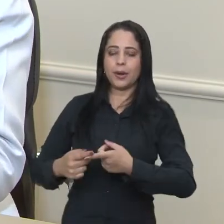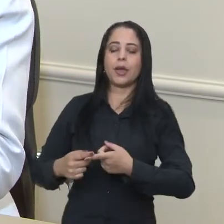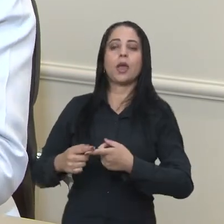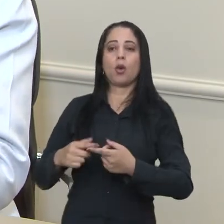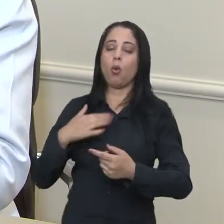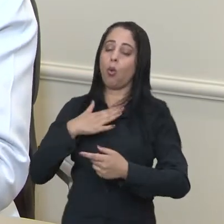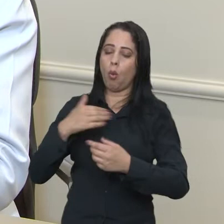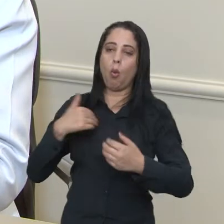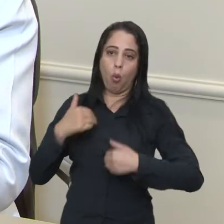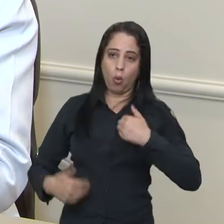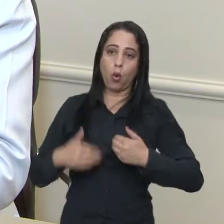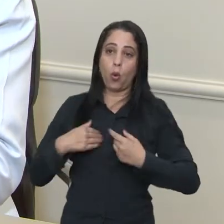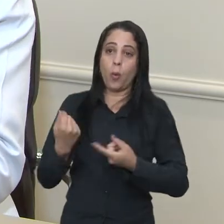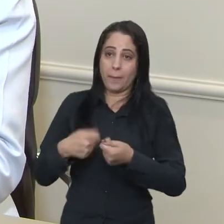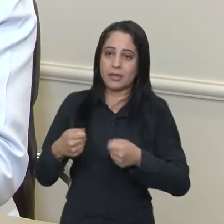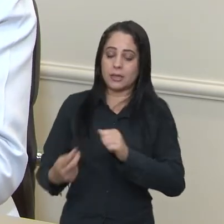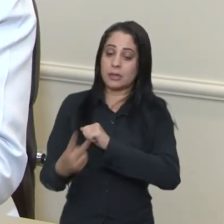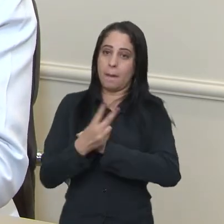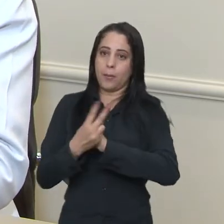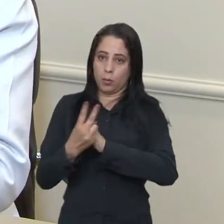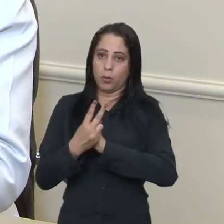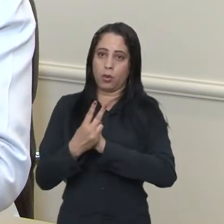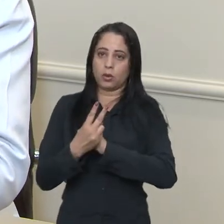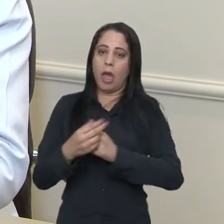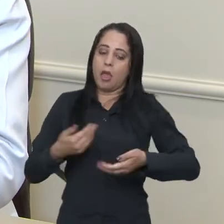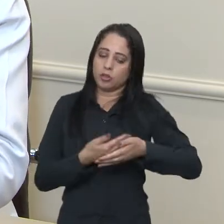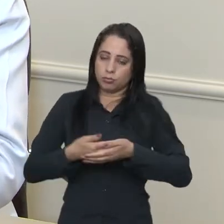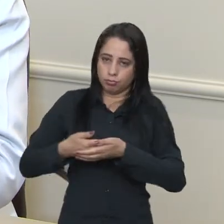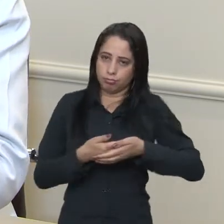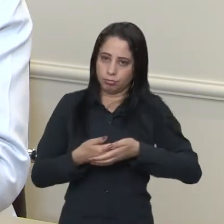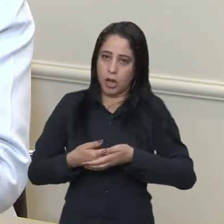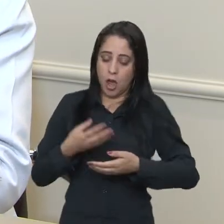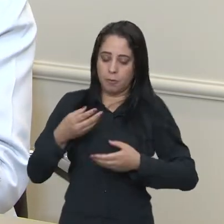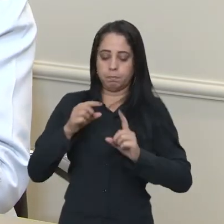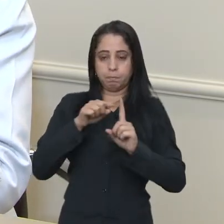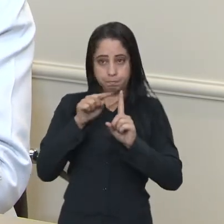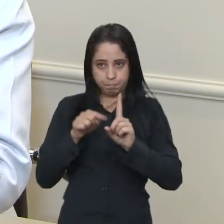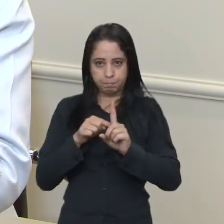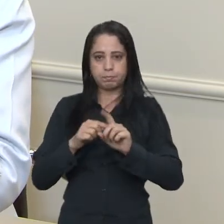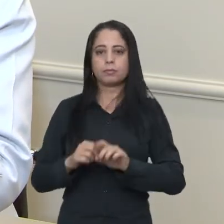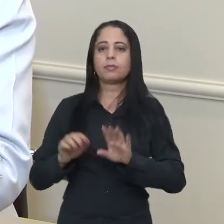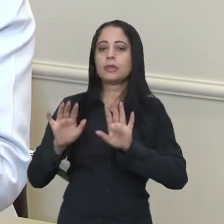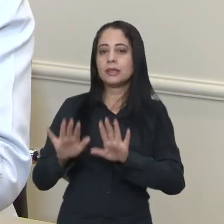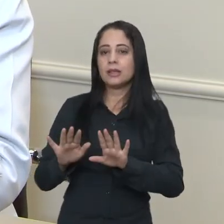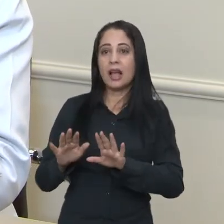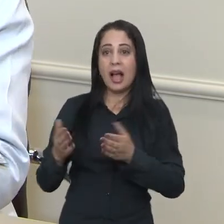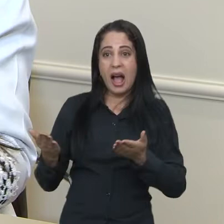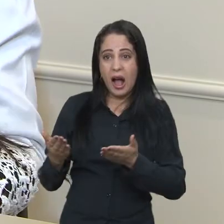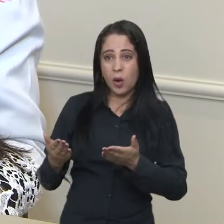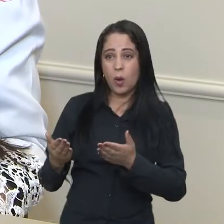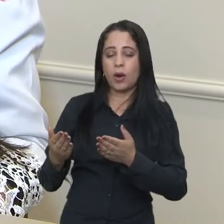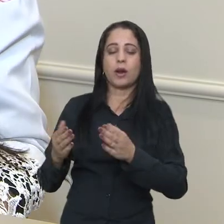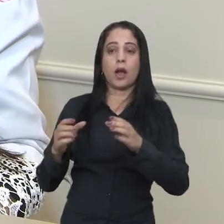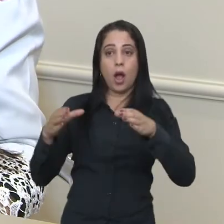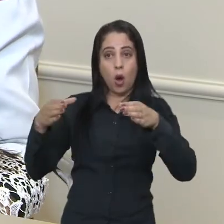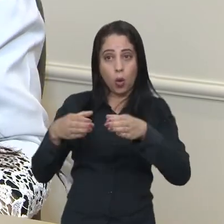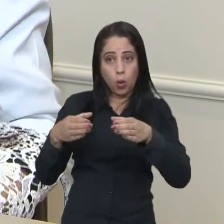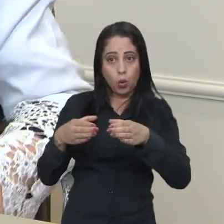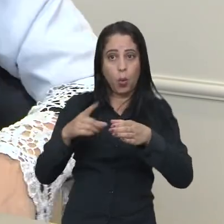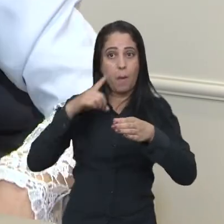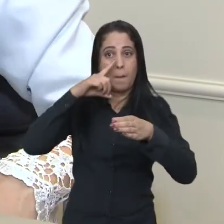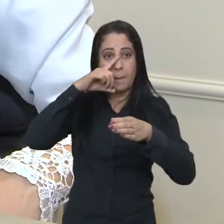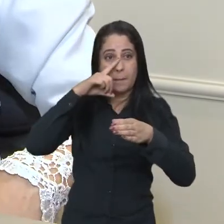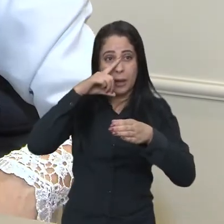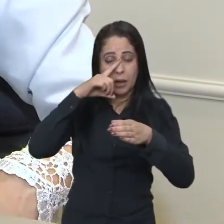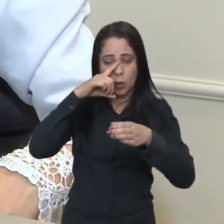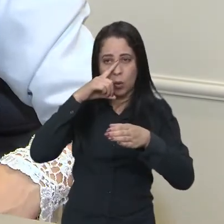por nosso corpo não rejeitar o bebê Então isso é fisiológico a grávida já tá imunidade mais resposta né E por se tratar de grupo